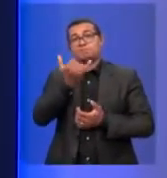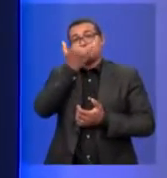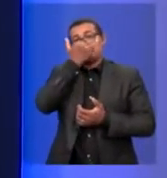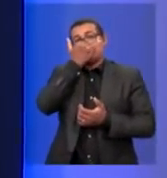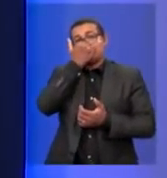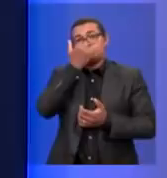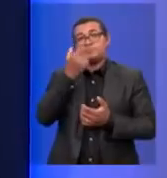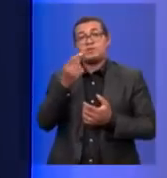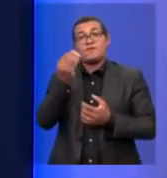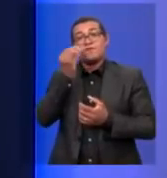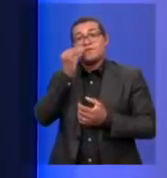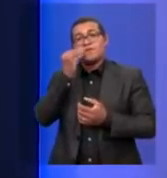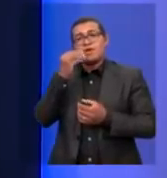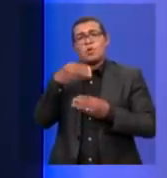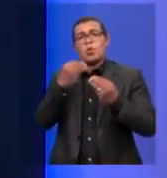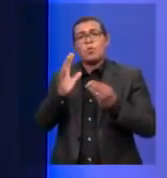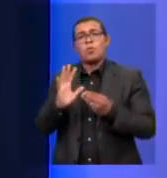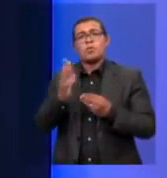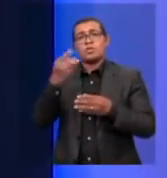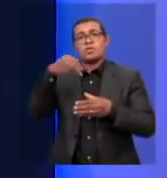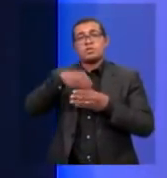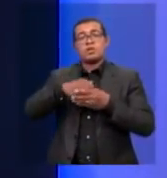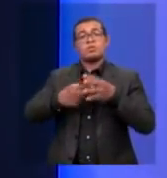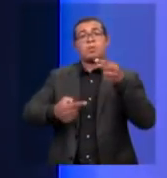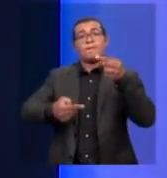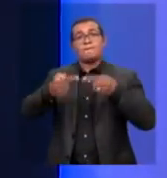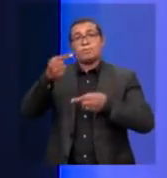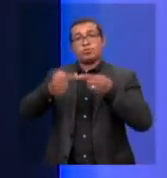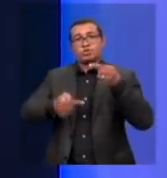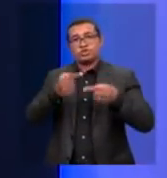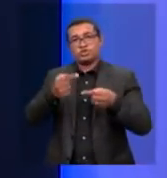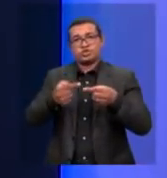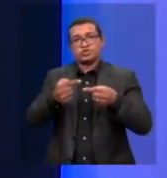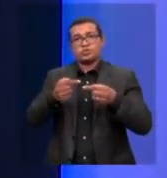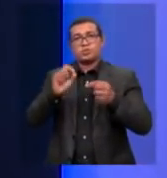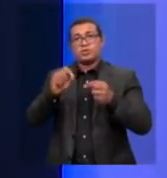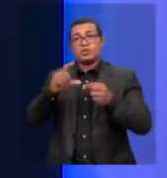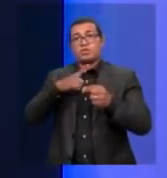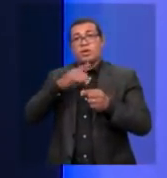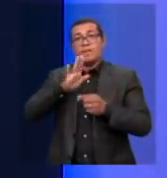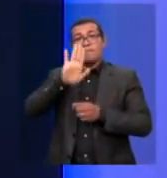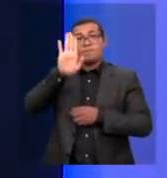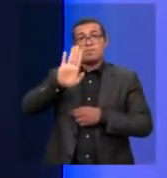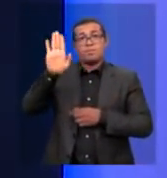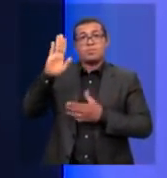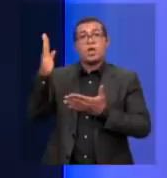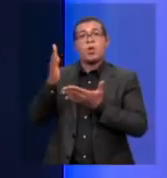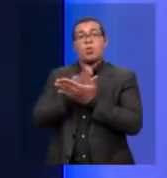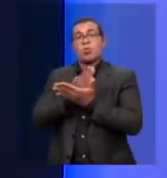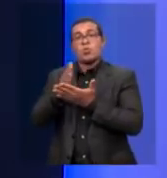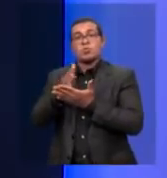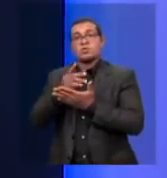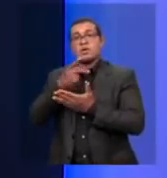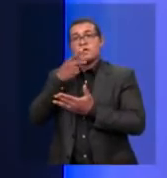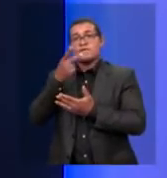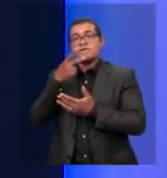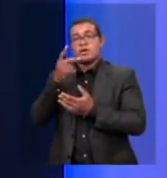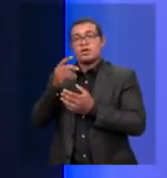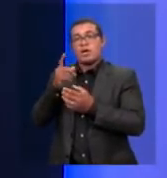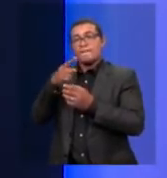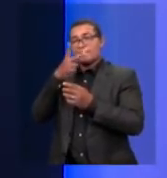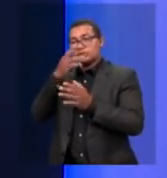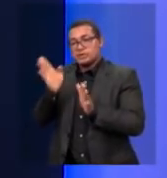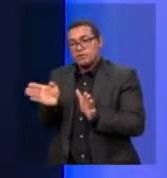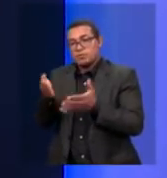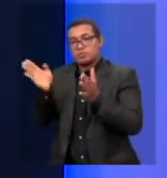na polarização da política é candidatos inclusive dizendo é apologia à